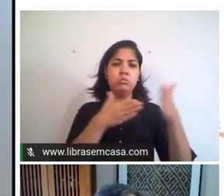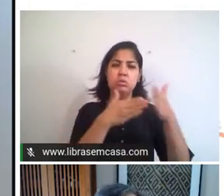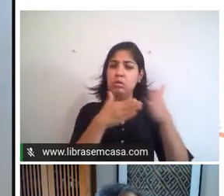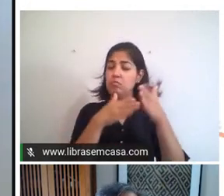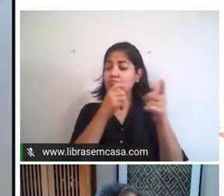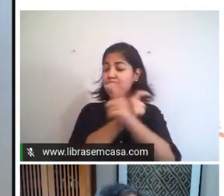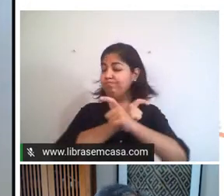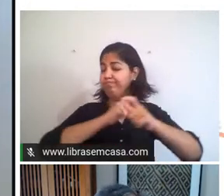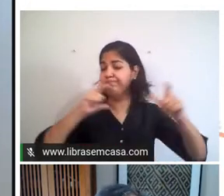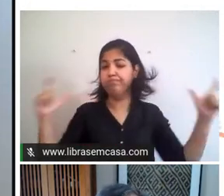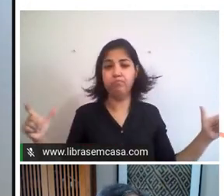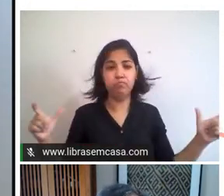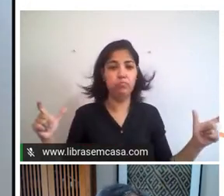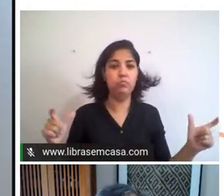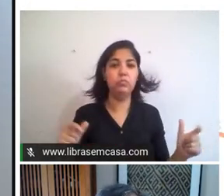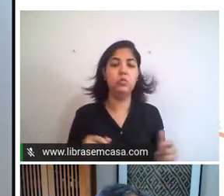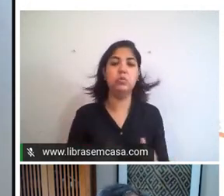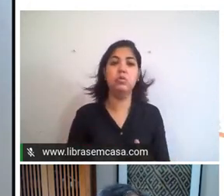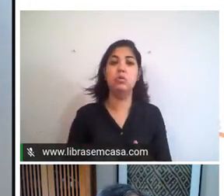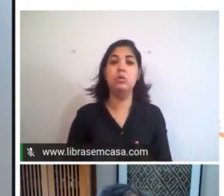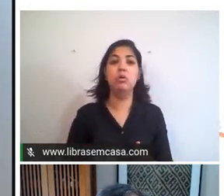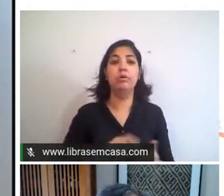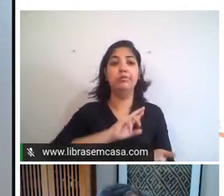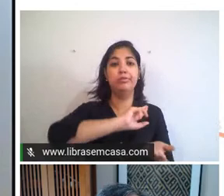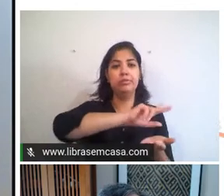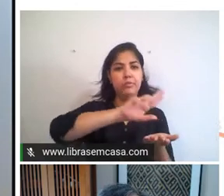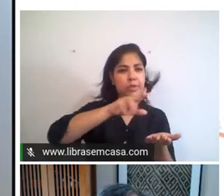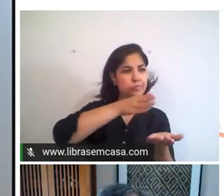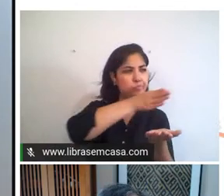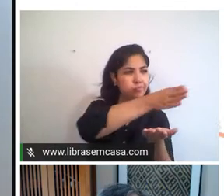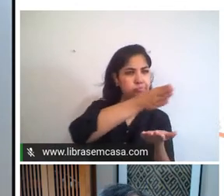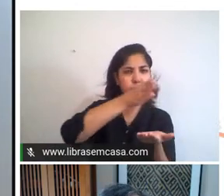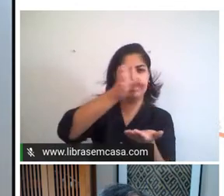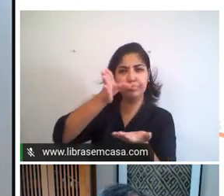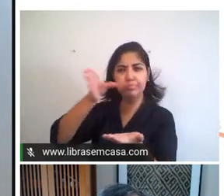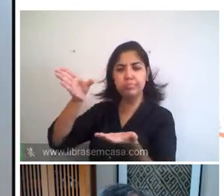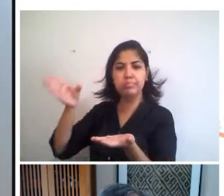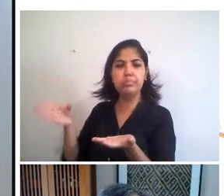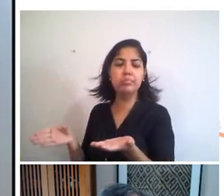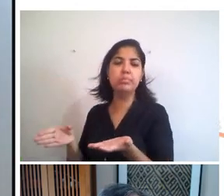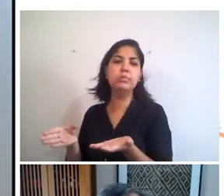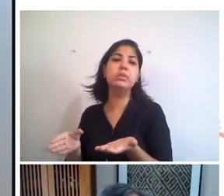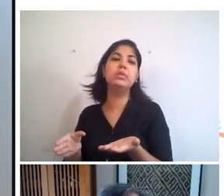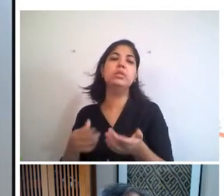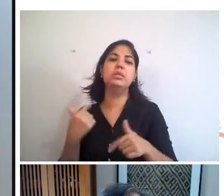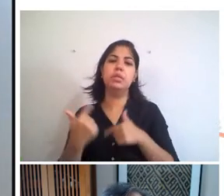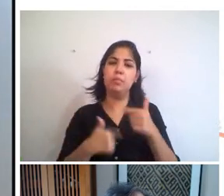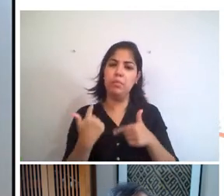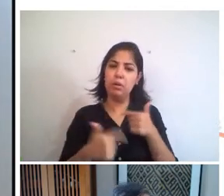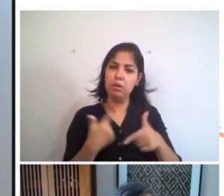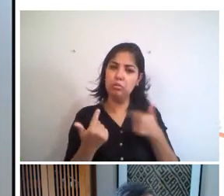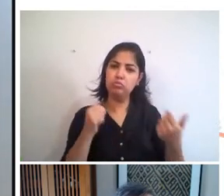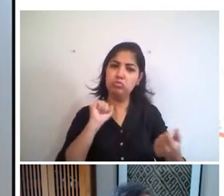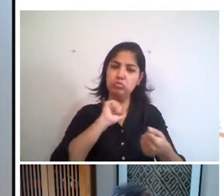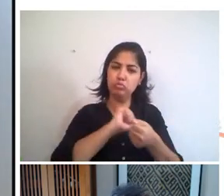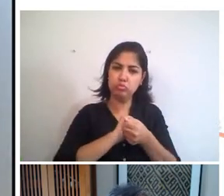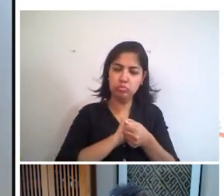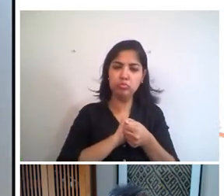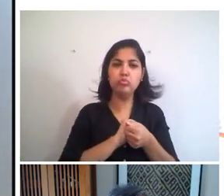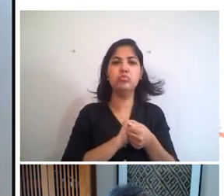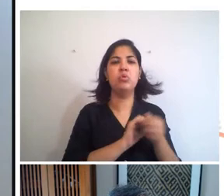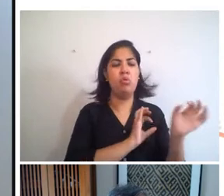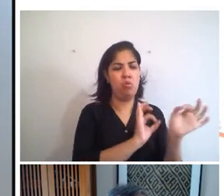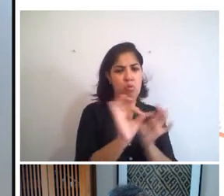imensos, só com diferentes setores, diferentes atores, né, trabalhando juntos e de forma coordenada, que a gente vai conseguir